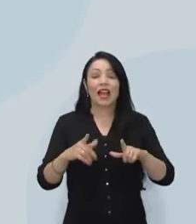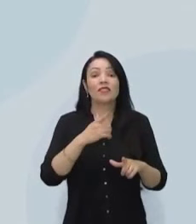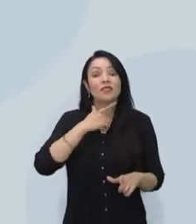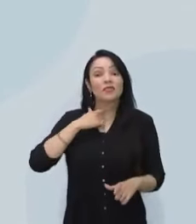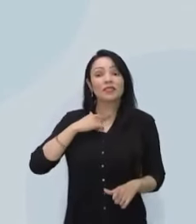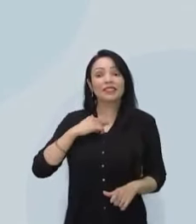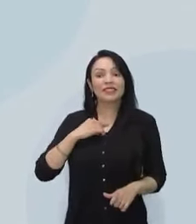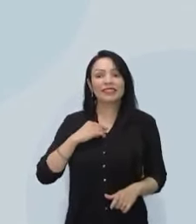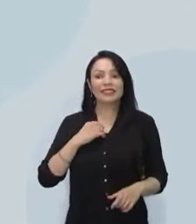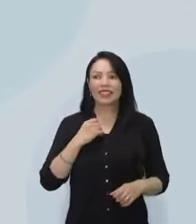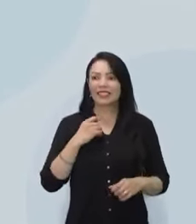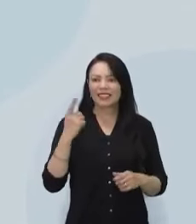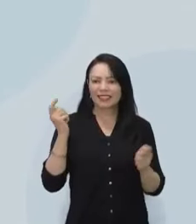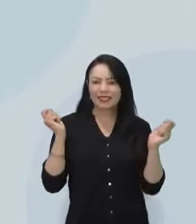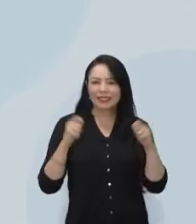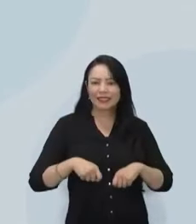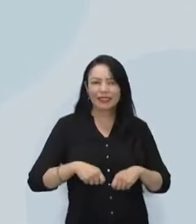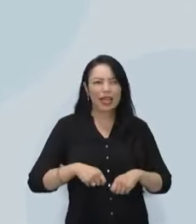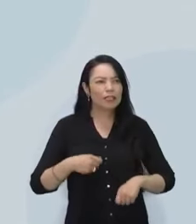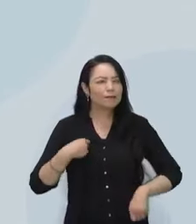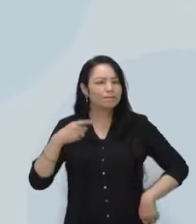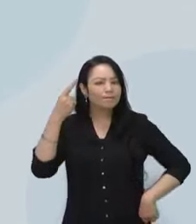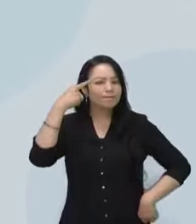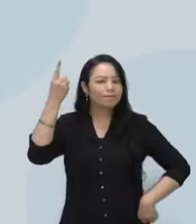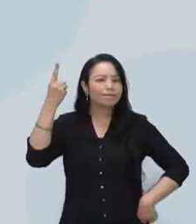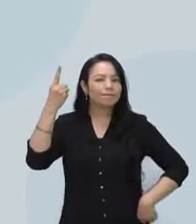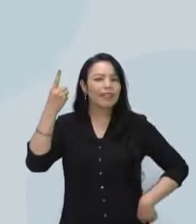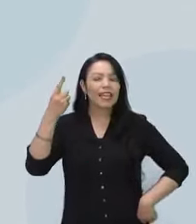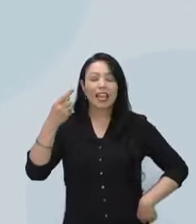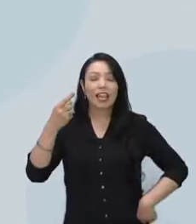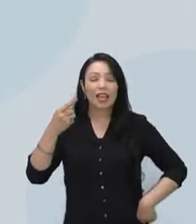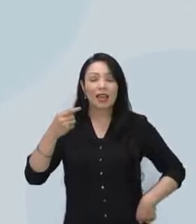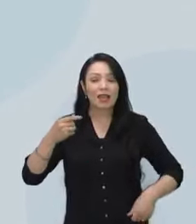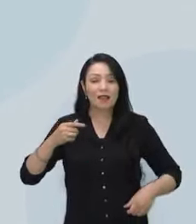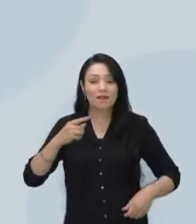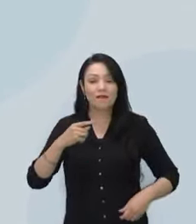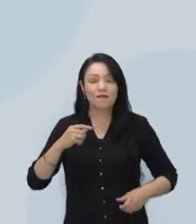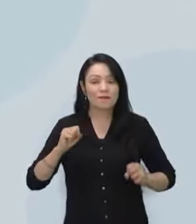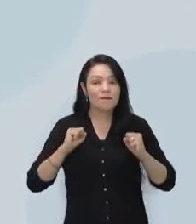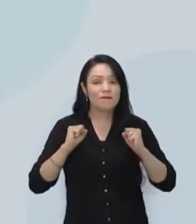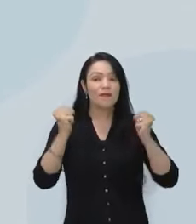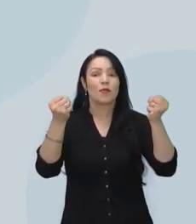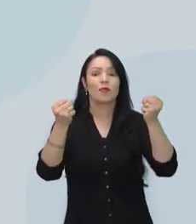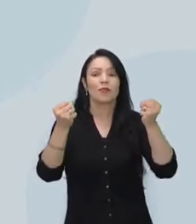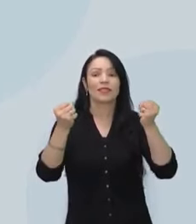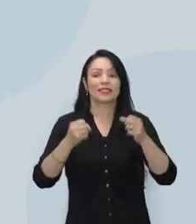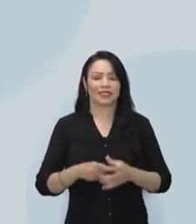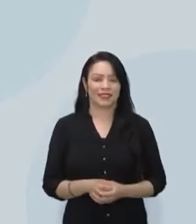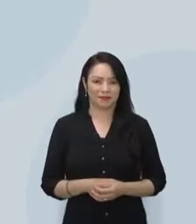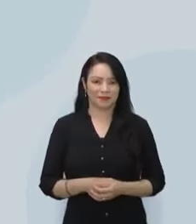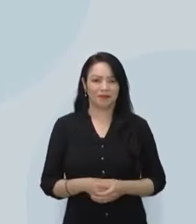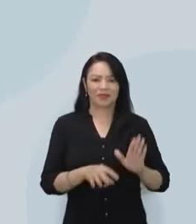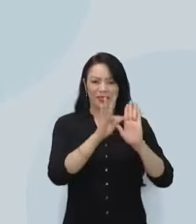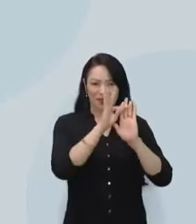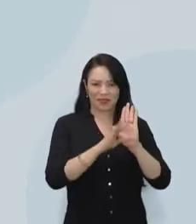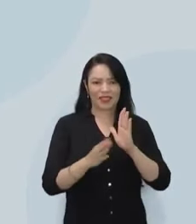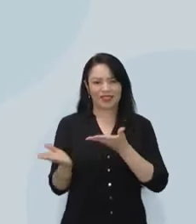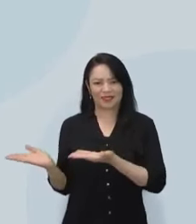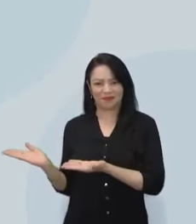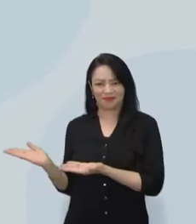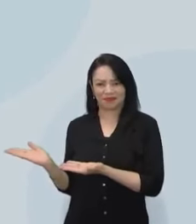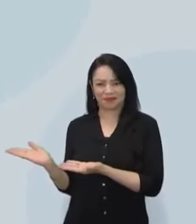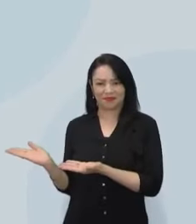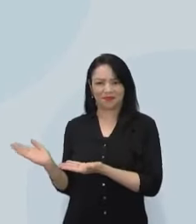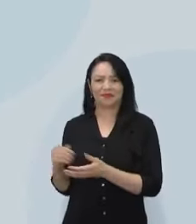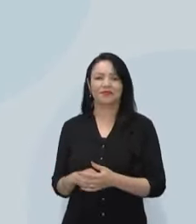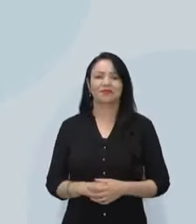vontade surge a ousadia. É um texto do Marcos de Lacerda Pessoa, publicado aí no Gazeta do Povo, no jornal